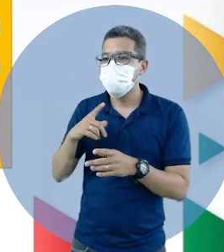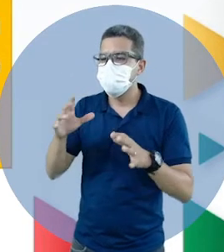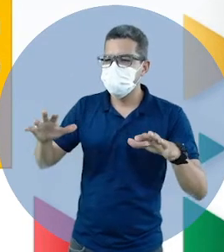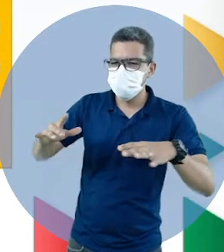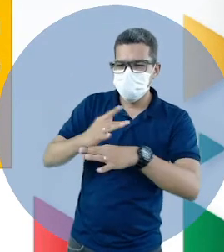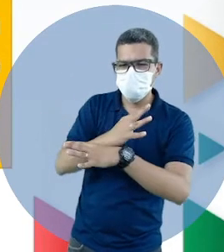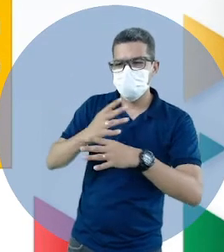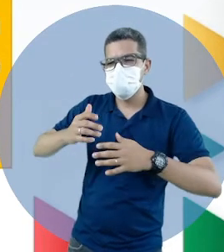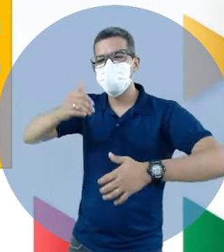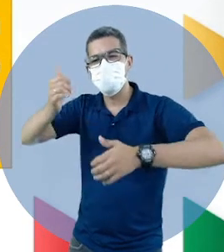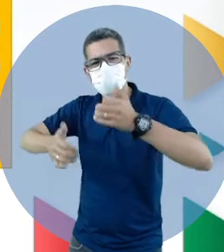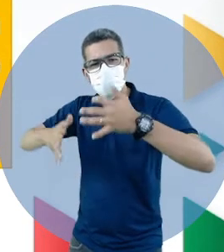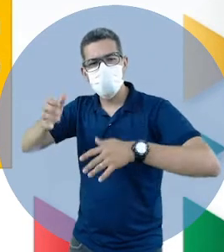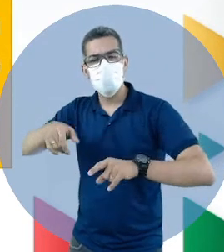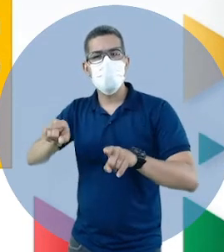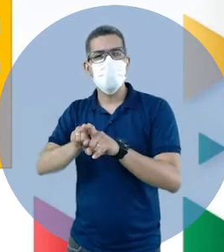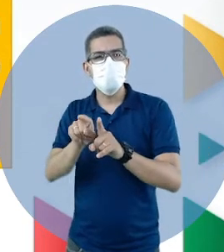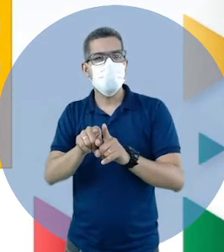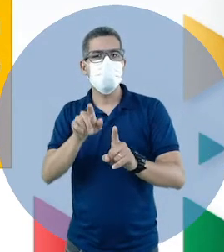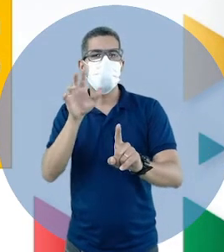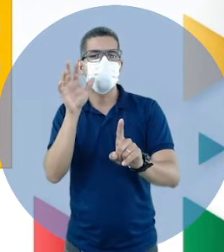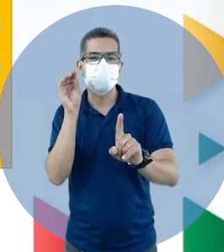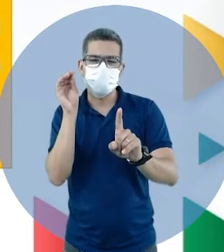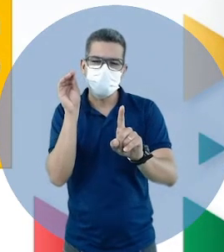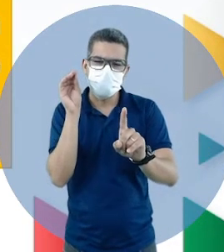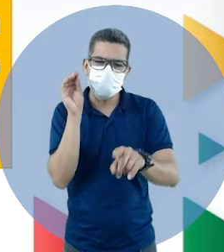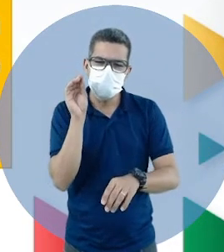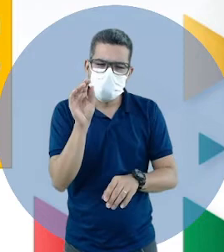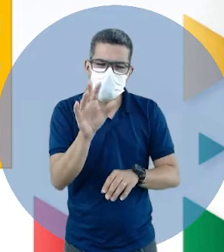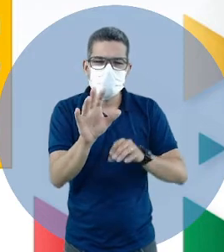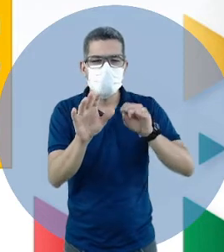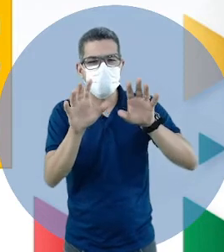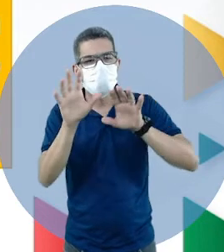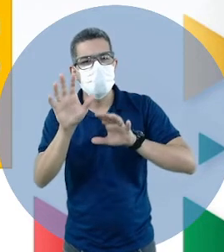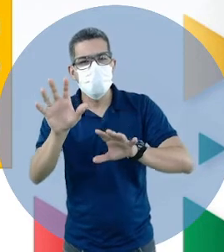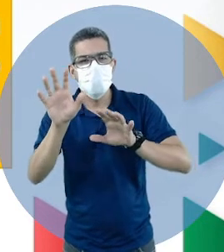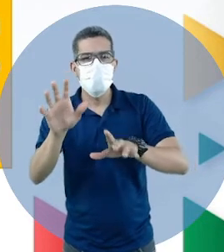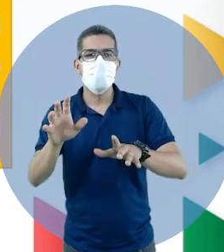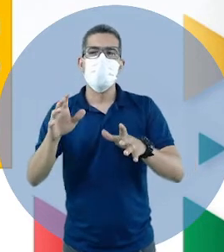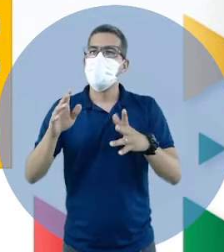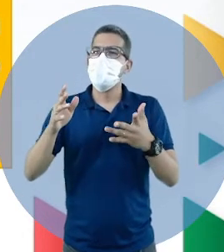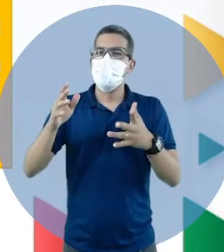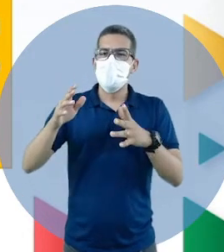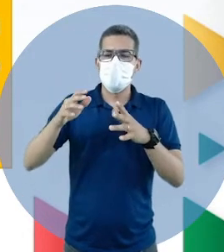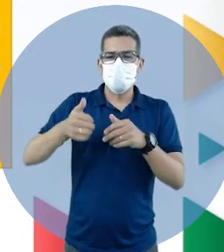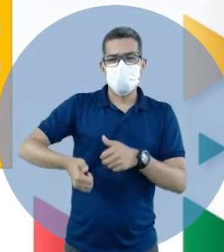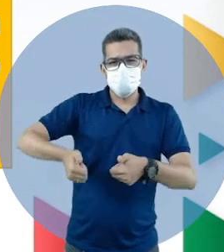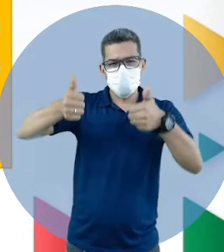influência para melhorar as relações entre a religião católica